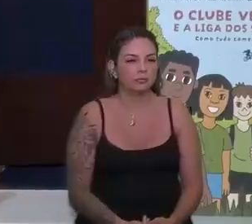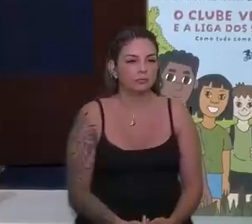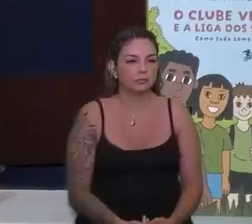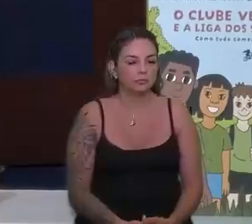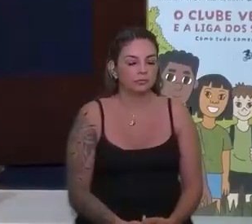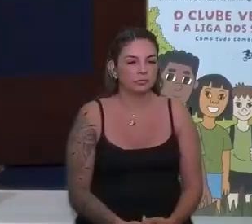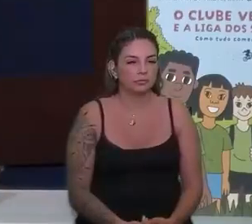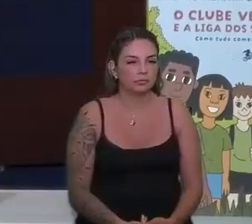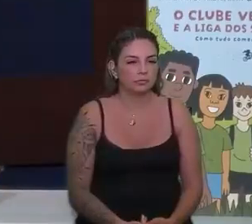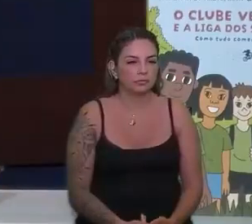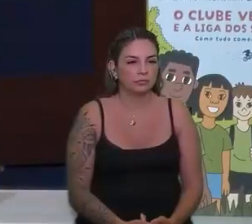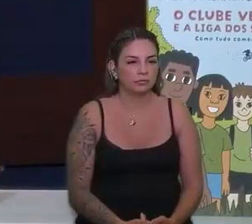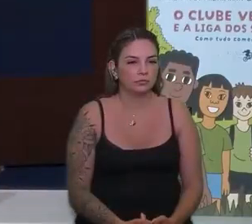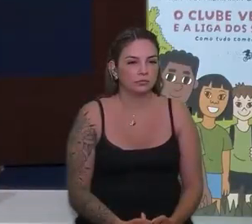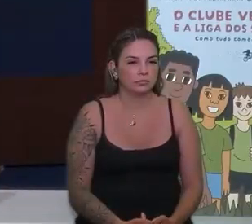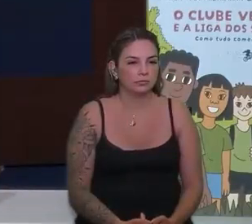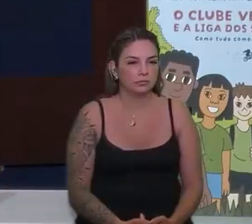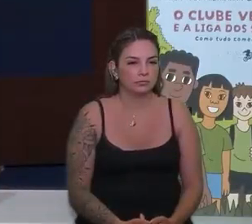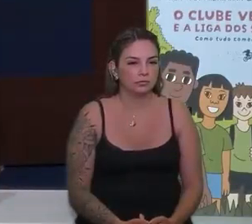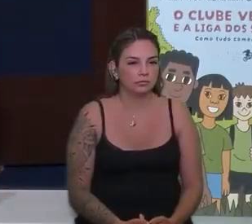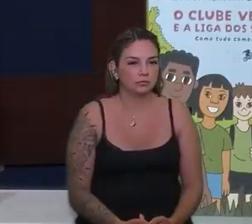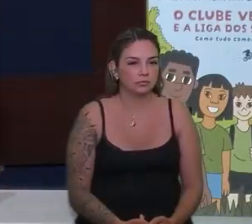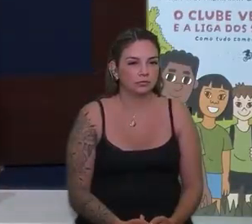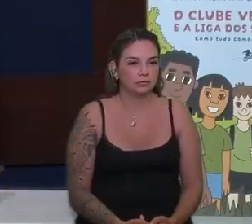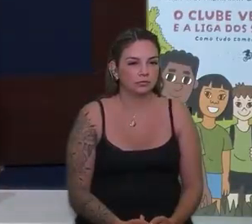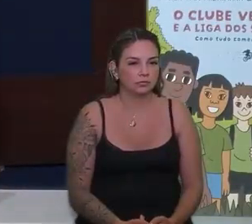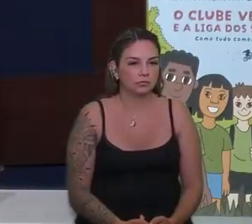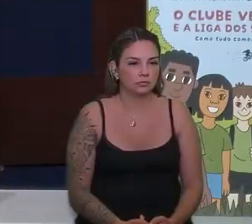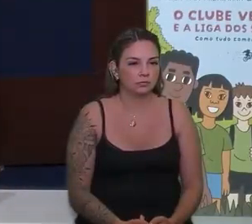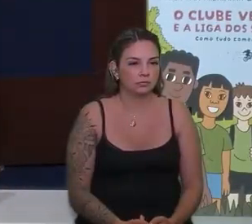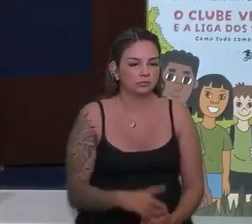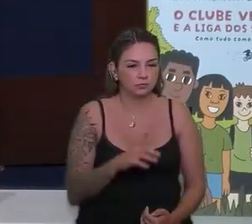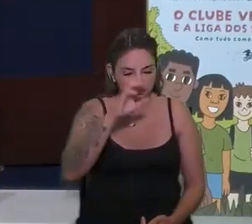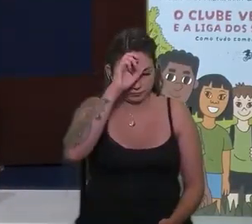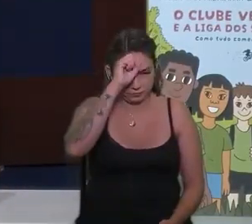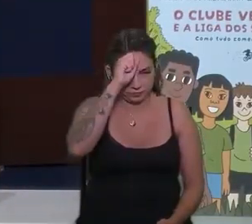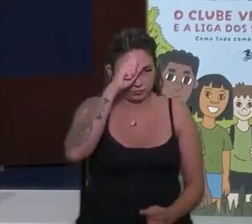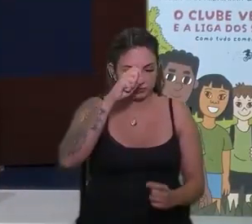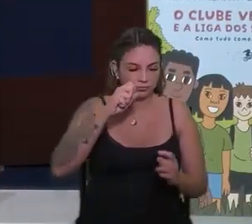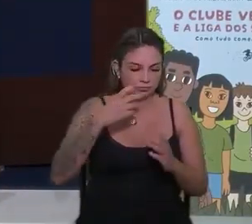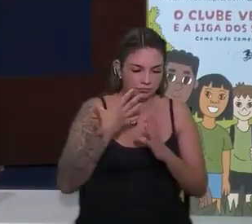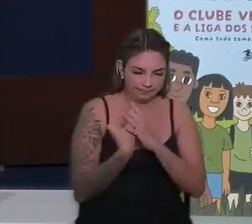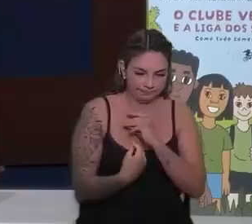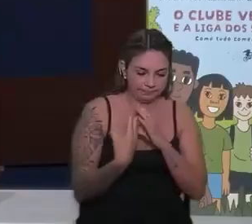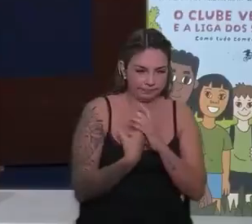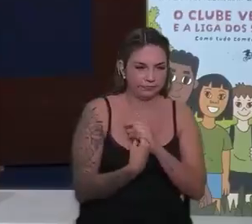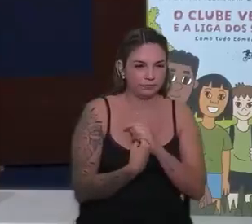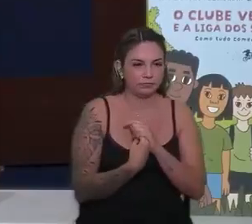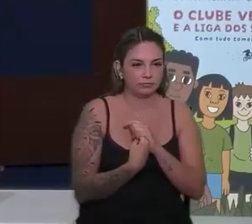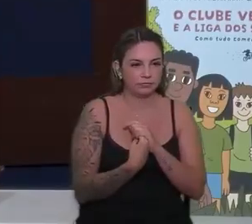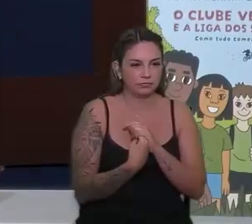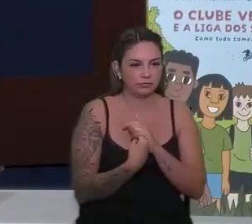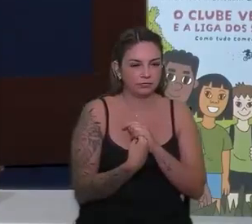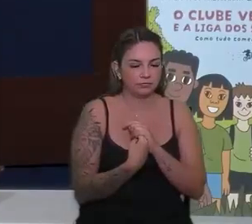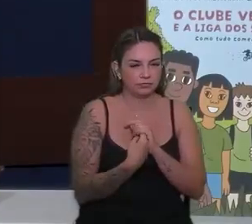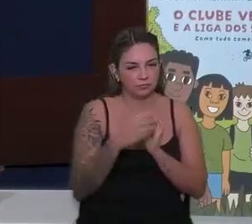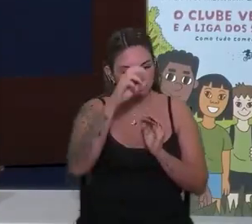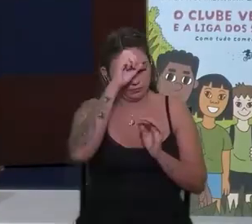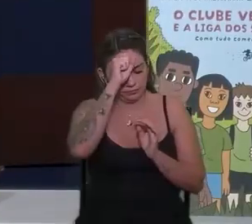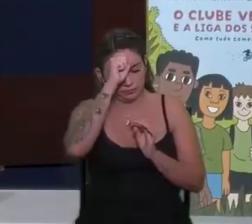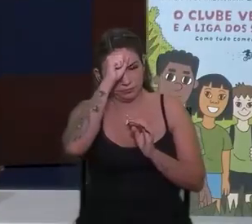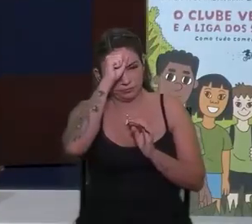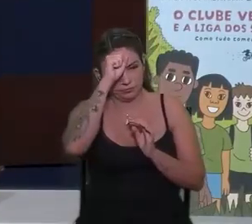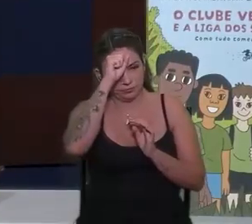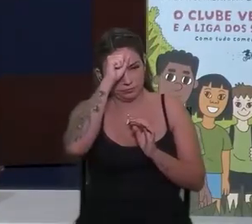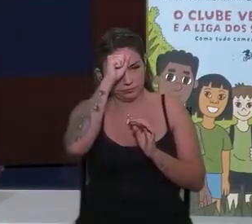literatura. Agora, é isso, a criança ela aprende por imitação, ela